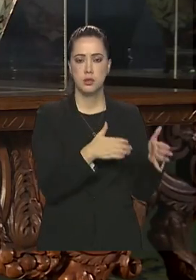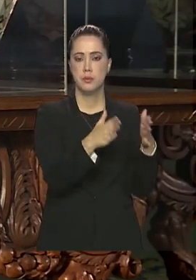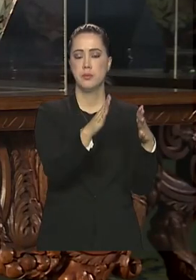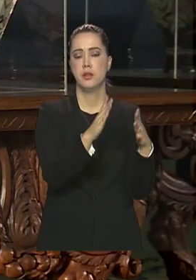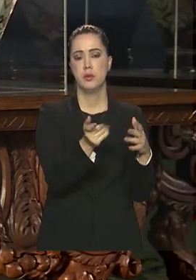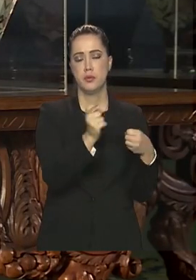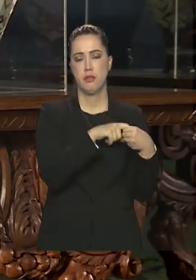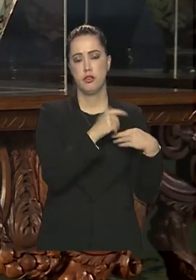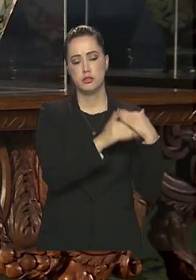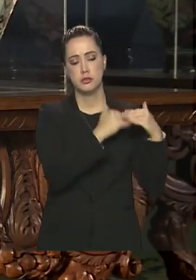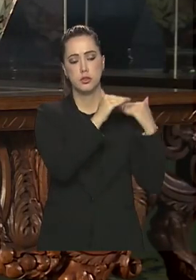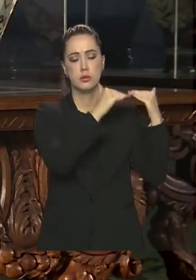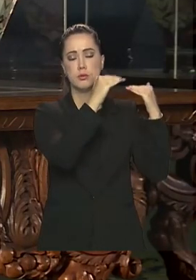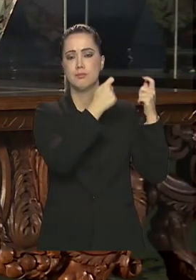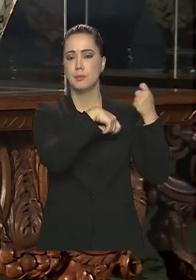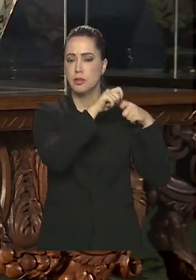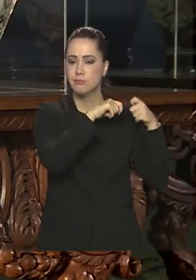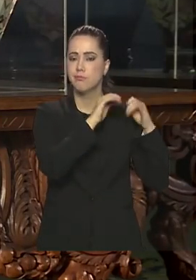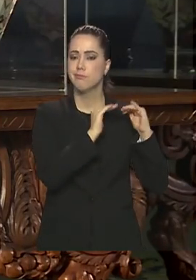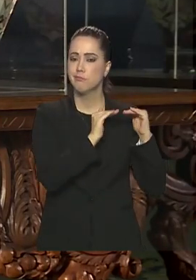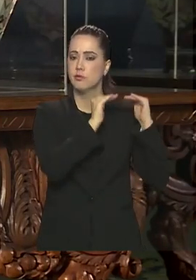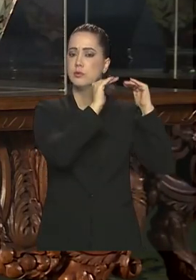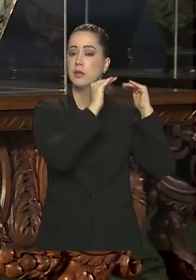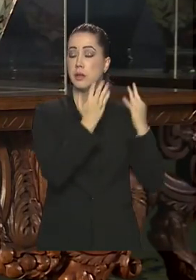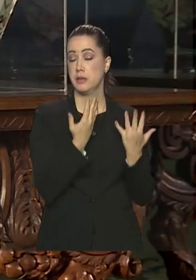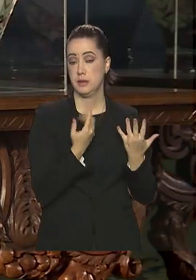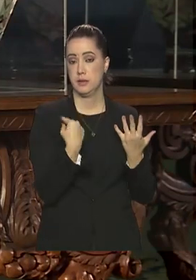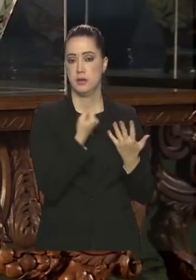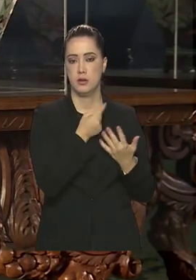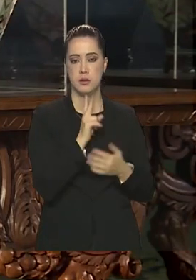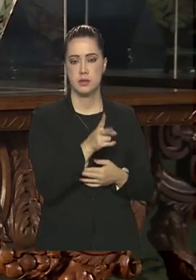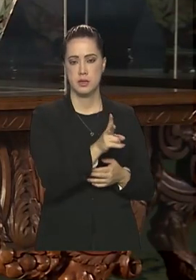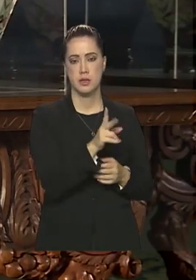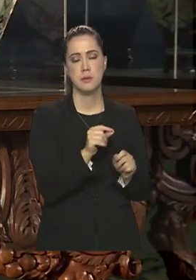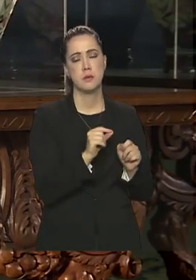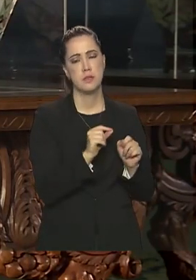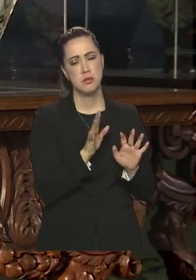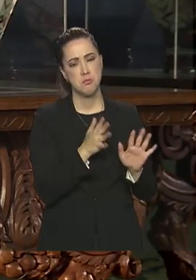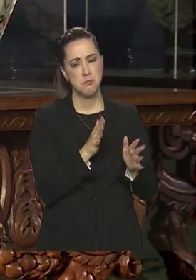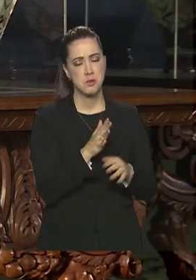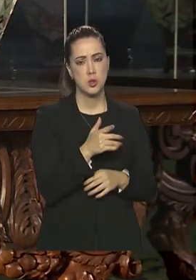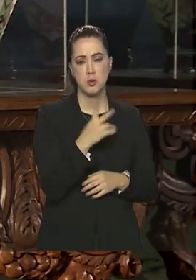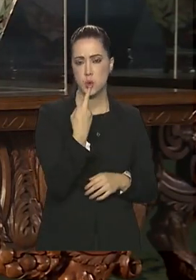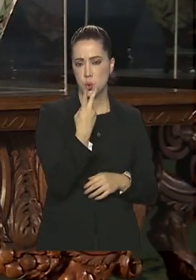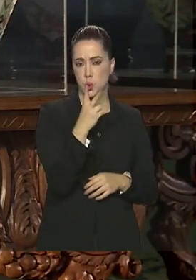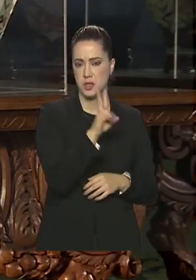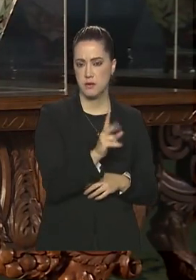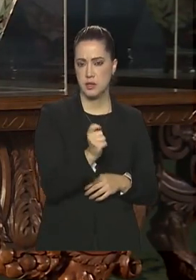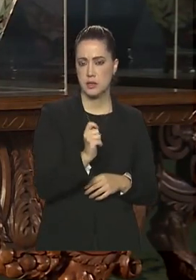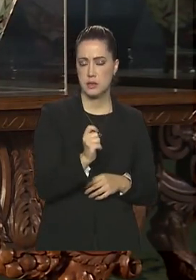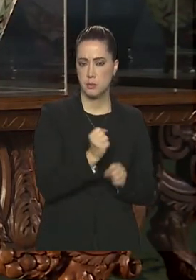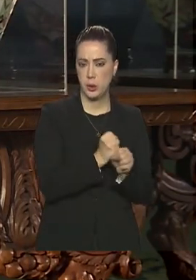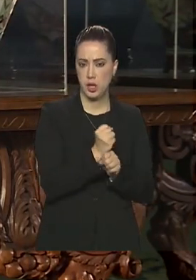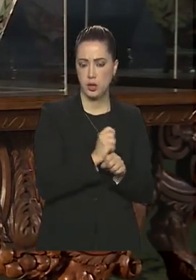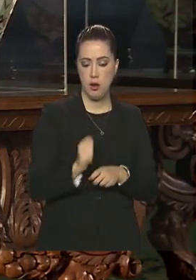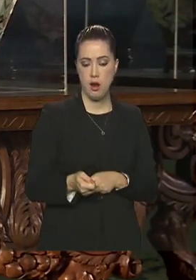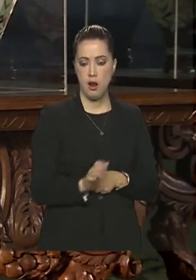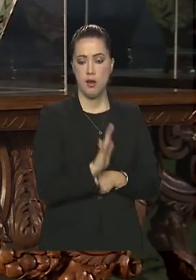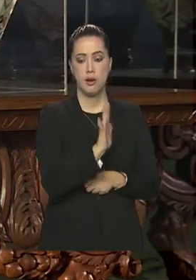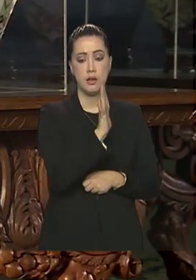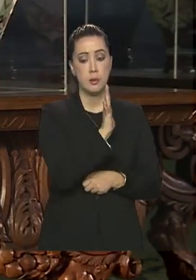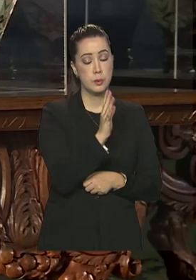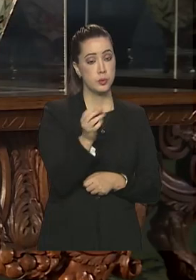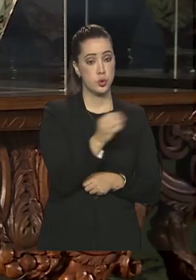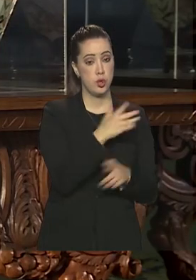Nós realizamos com frequência, geralmente duas vezes por ano, os leilões de novas linhas de transmissão.